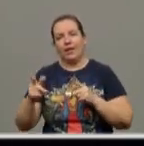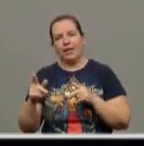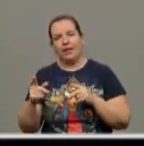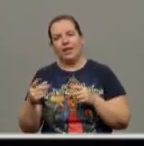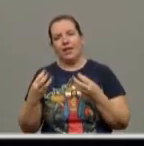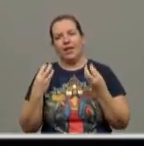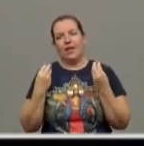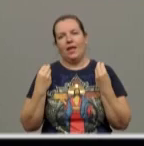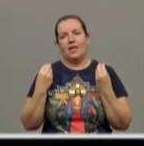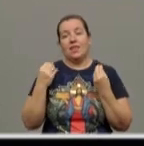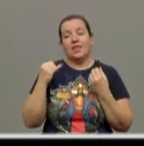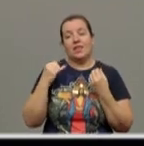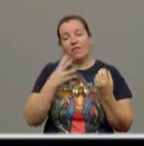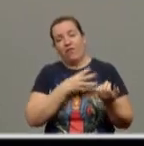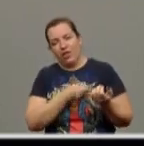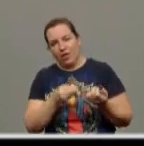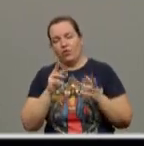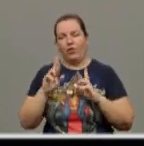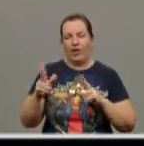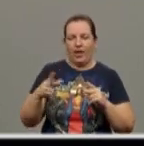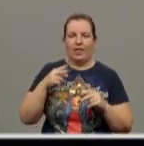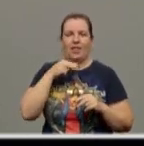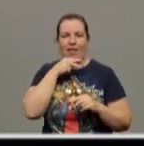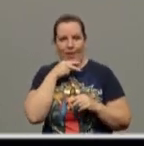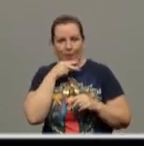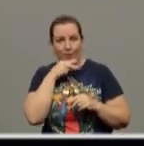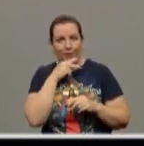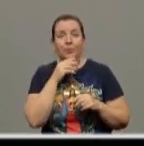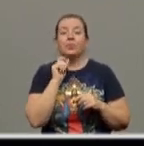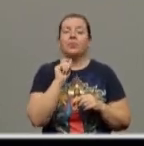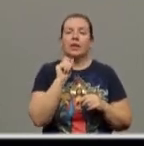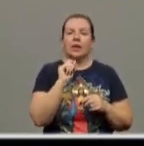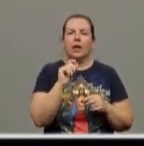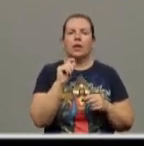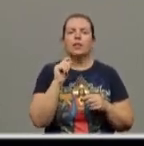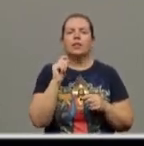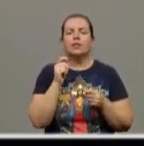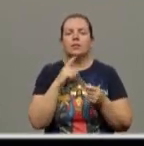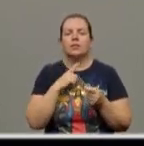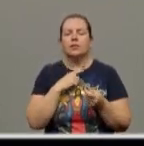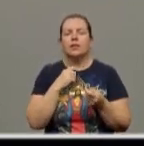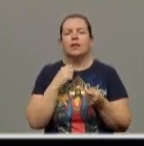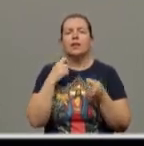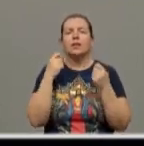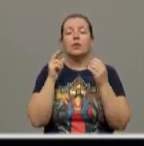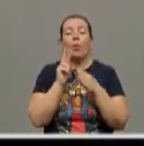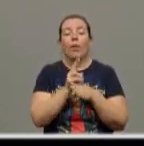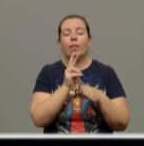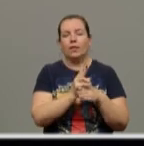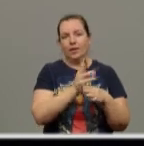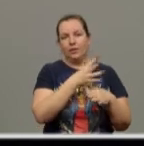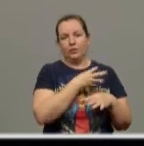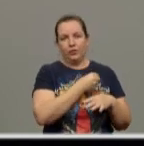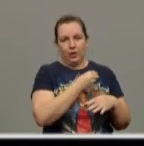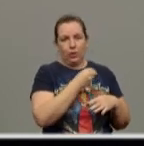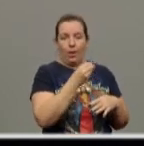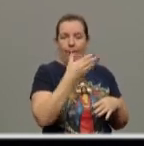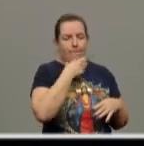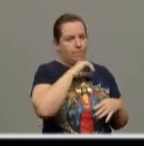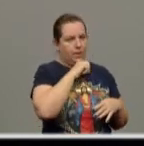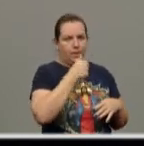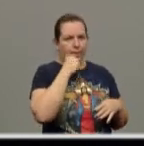vai ficando tudo bagunçado, né? Aí quem devia cuidar é o pai e a mãe. Quem devia... Olha, deixa eu falar uma coisa